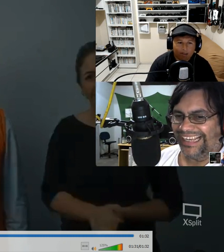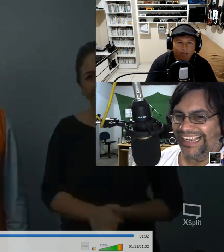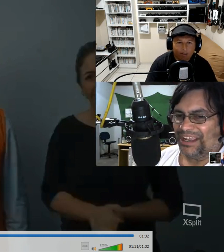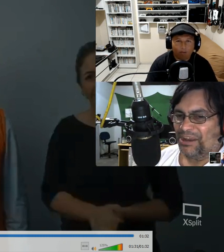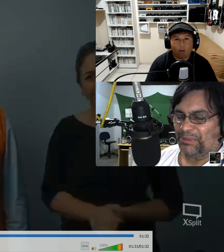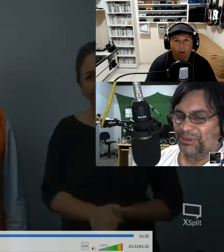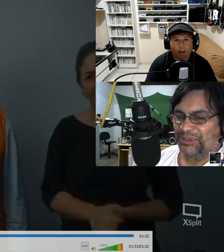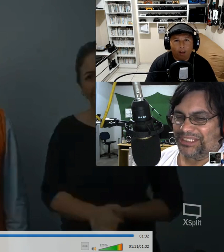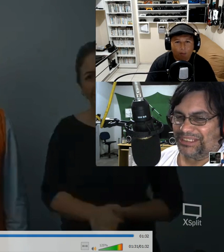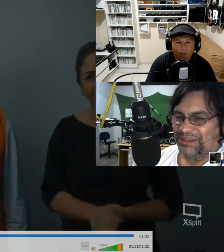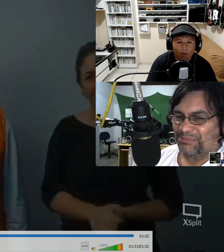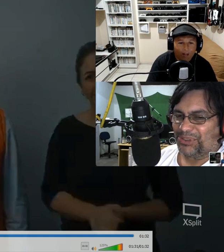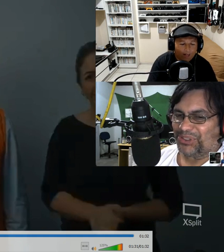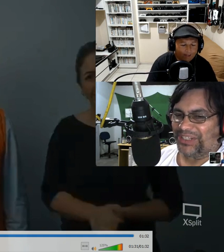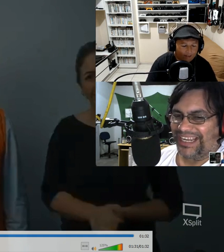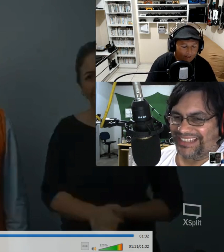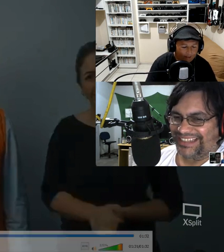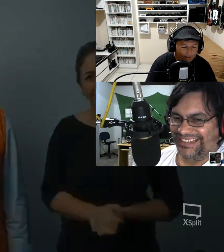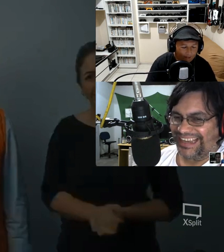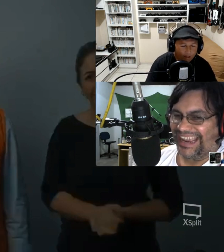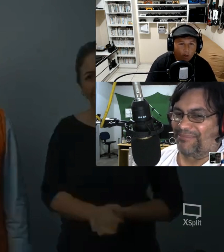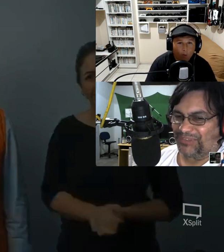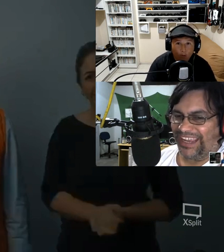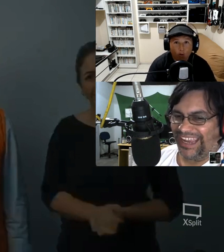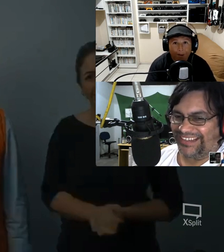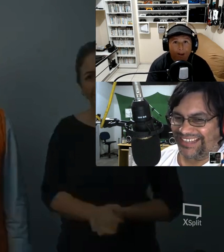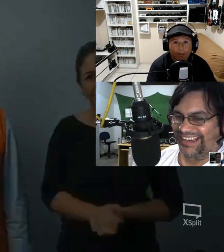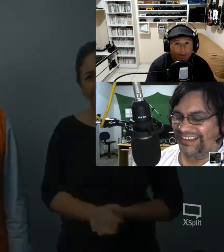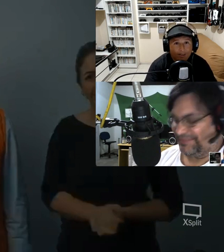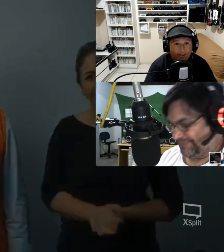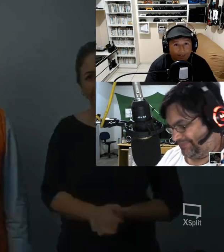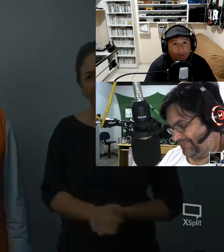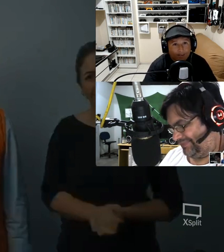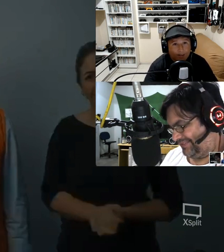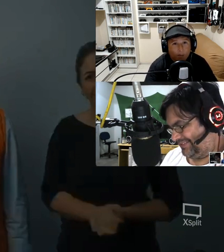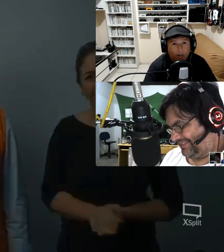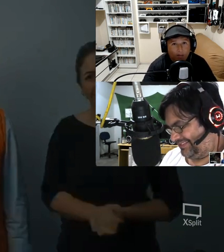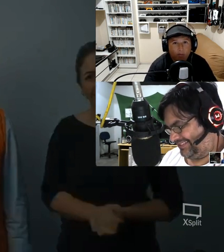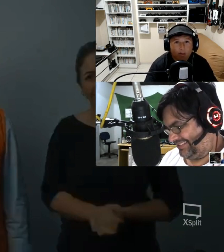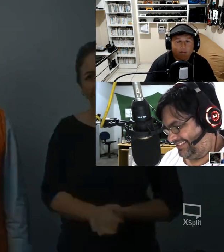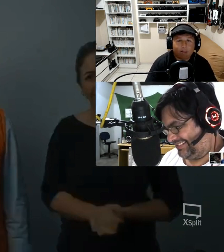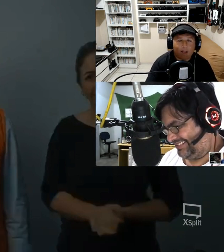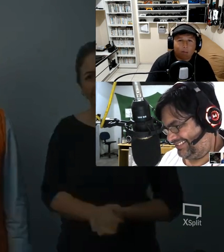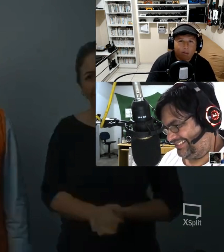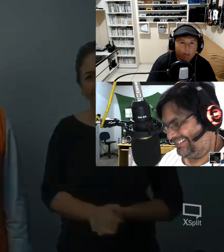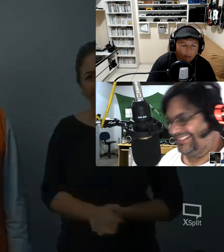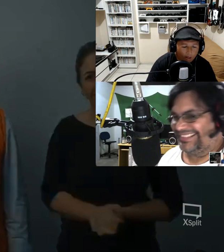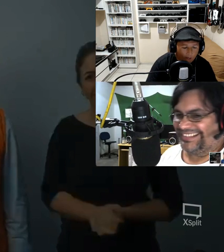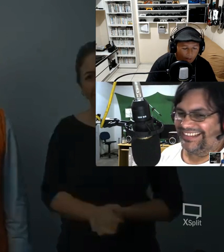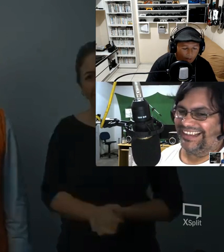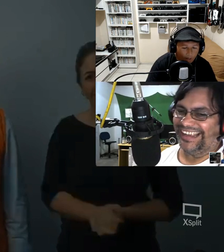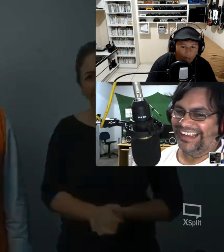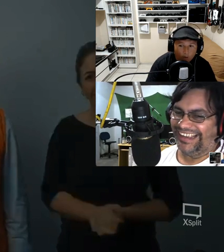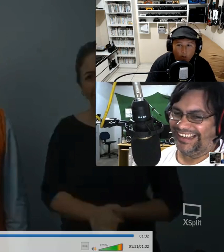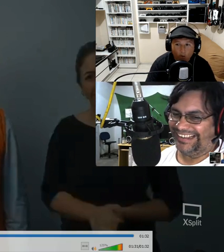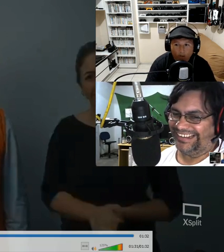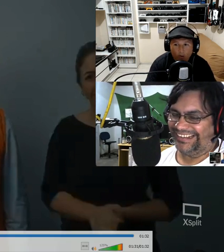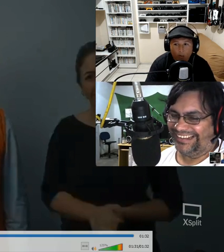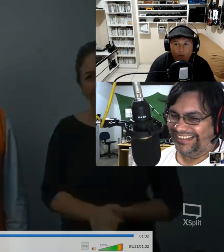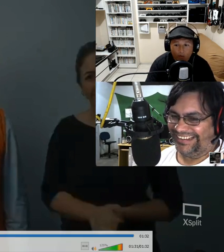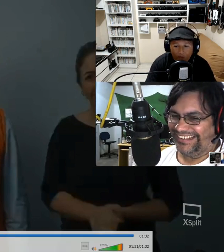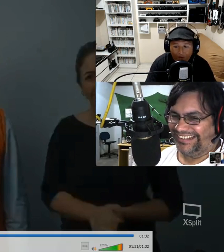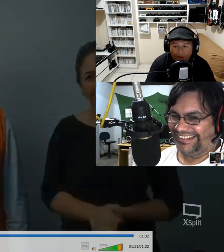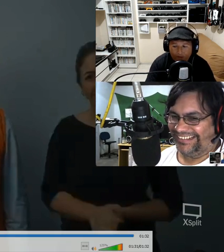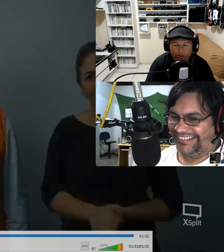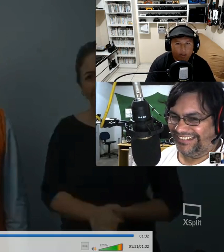mais assim, ferrenha, mais fanática, assim. É, mais ferrenha. Mas os mais assim, de, meu irmão, sabe? Ele se tornou um traidor, mas